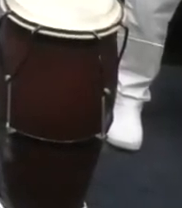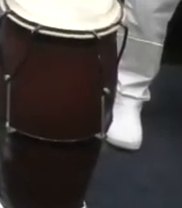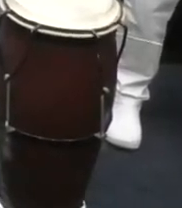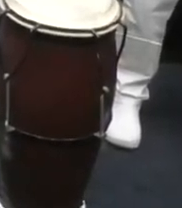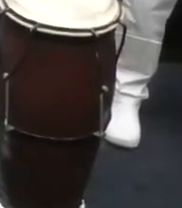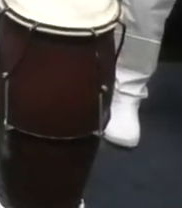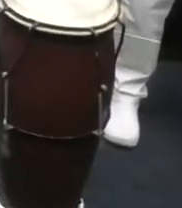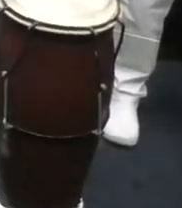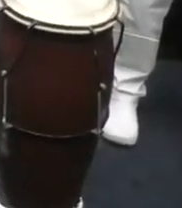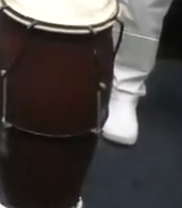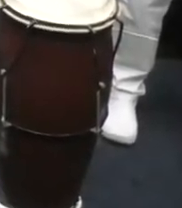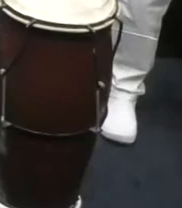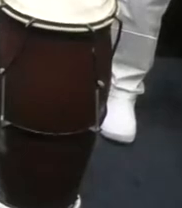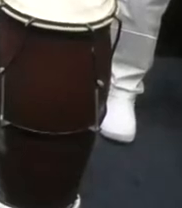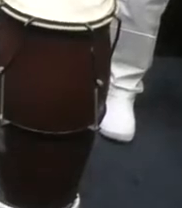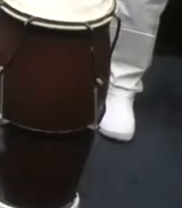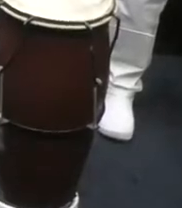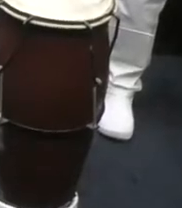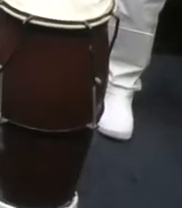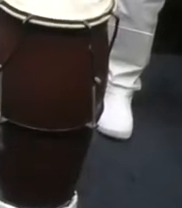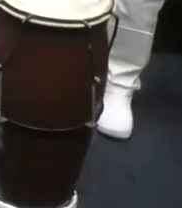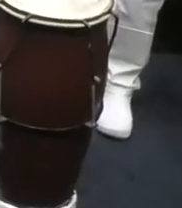E aí